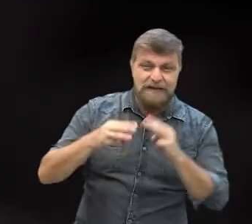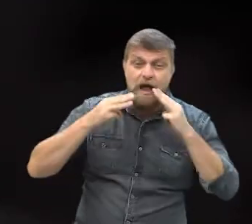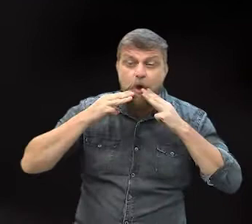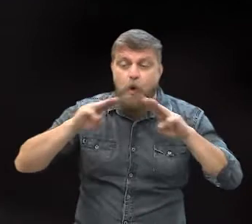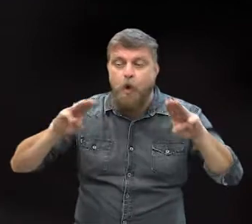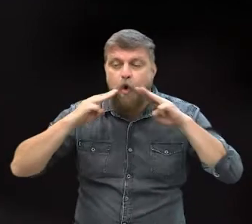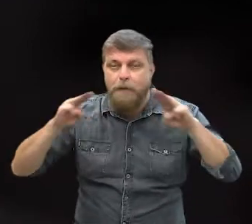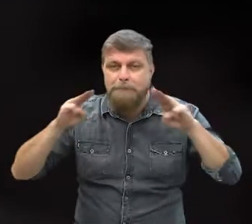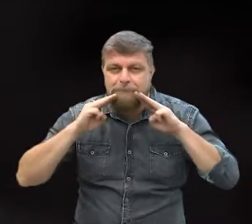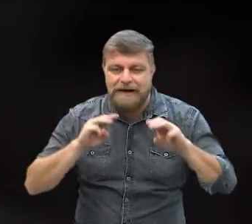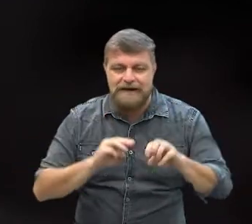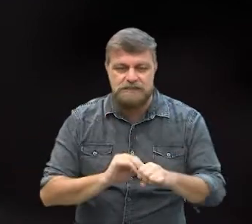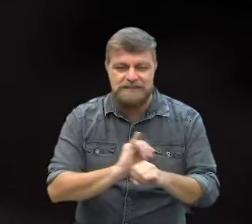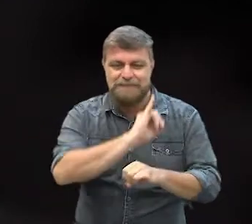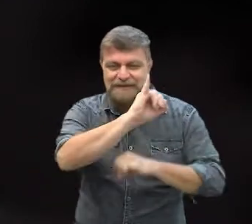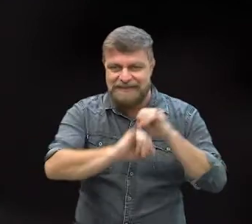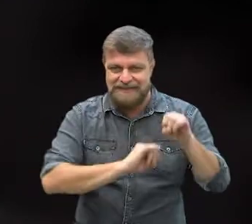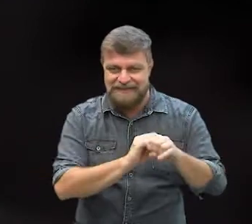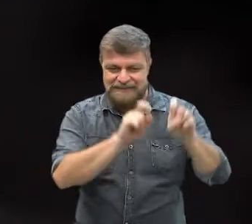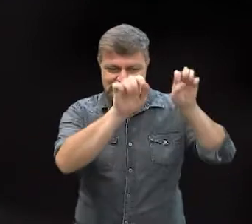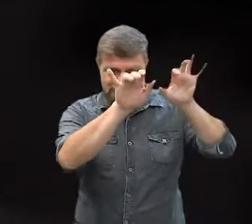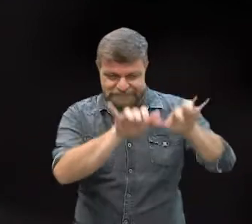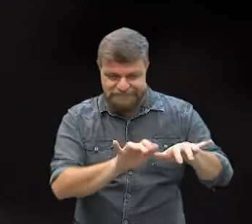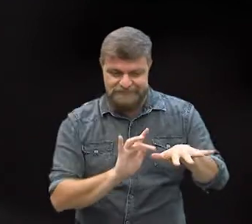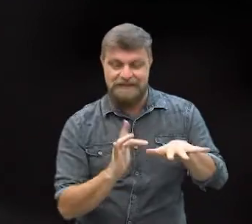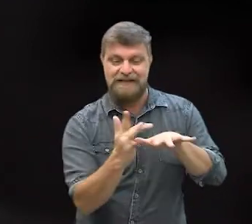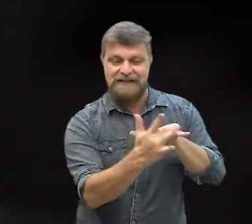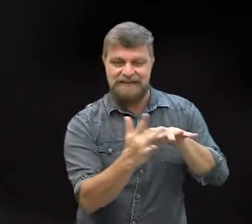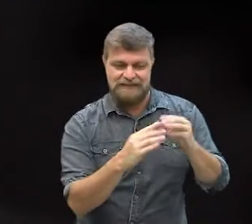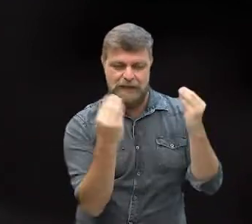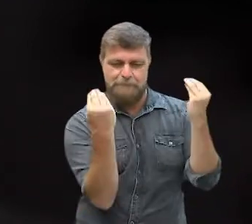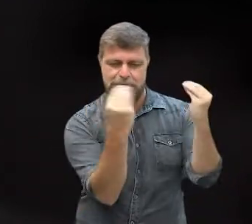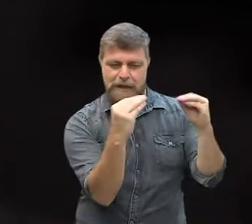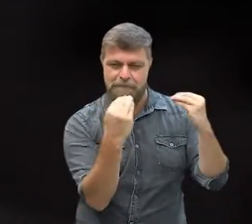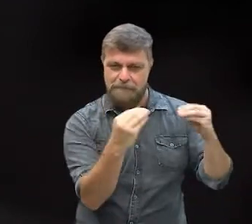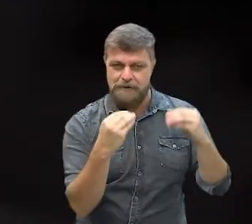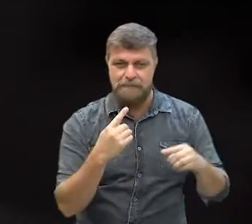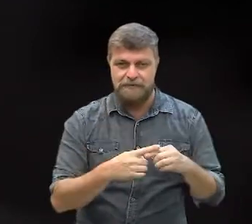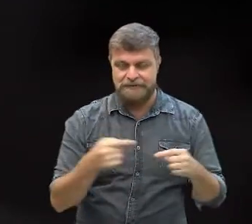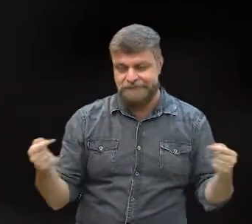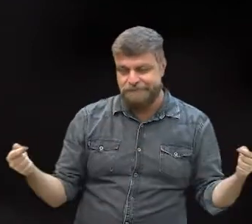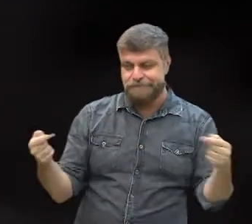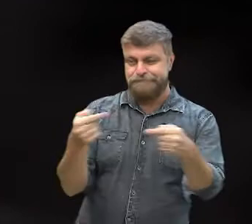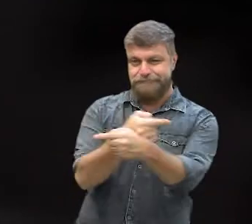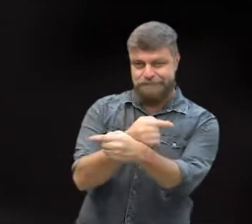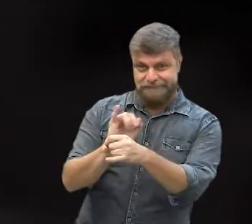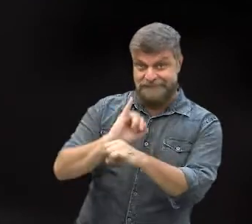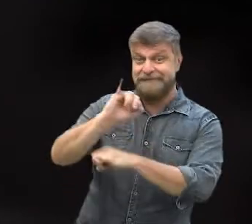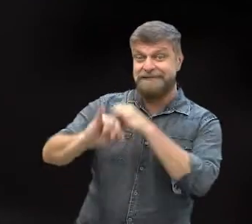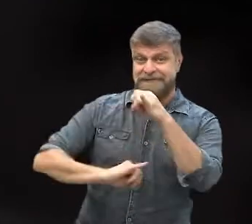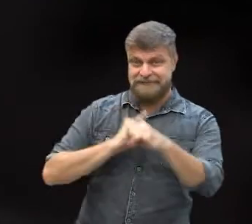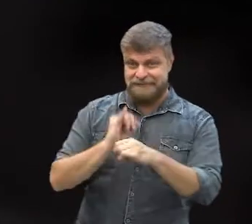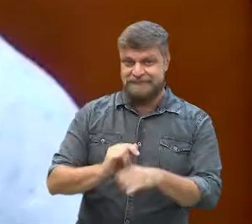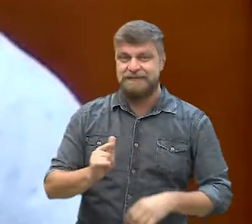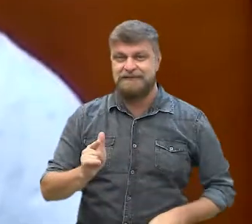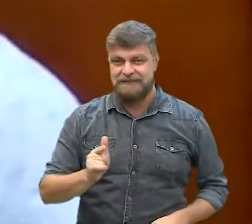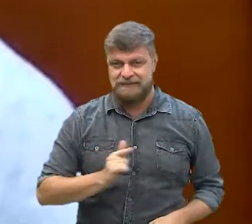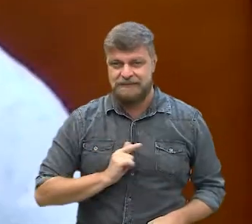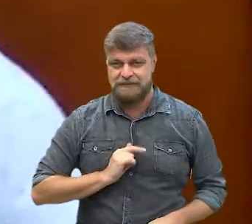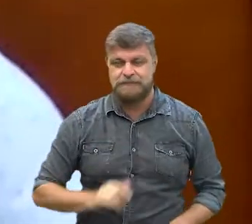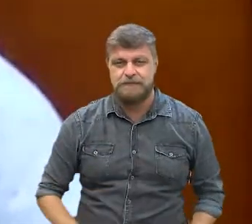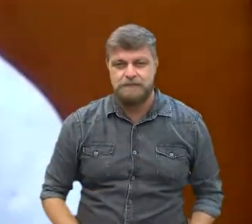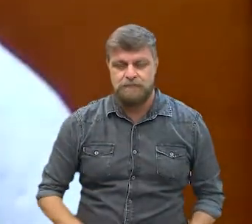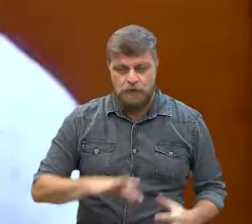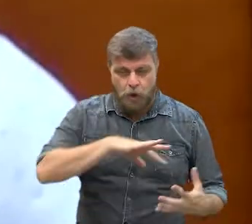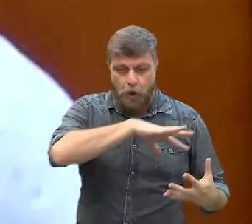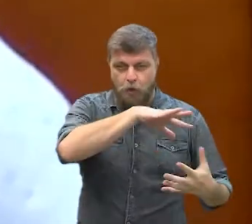do marketing digital, das mídias, para poder vencer o concorrente na internet. O